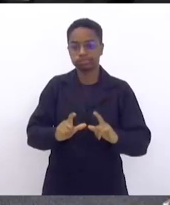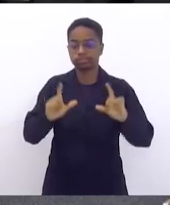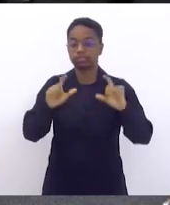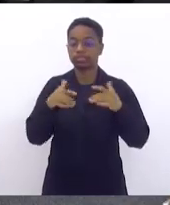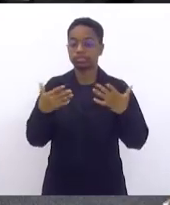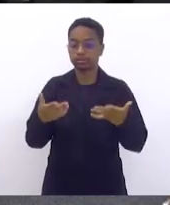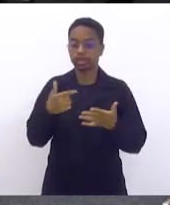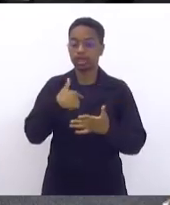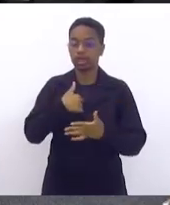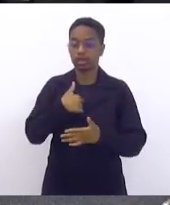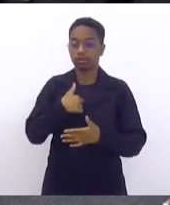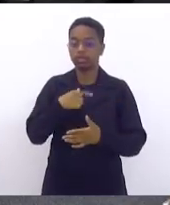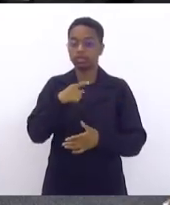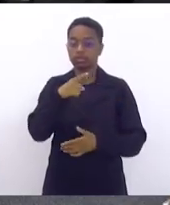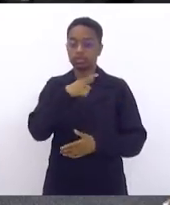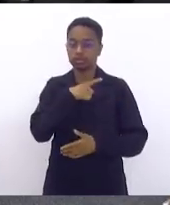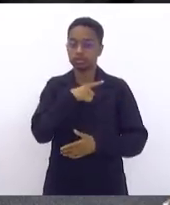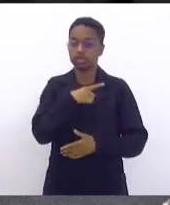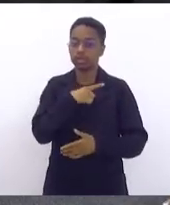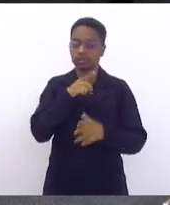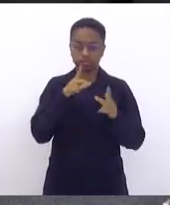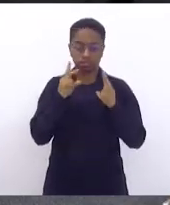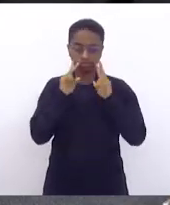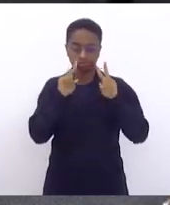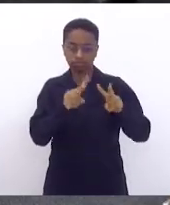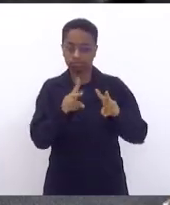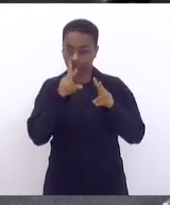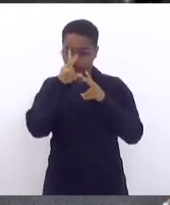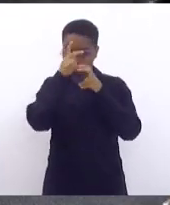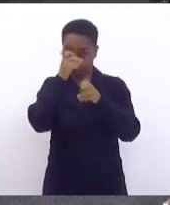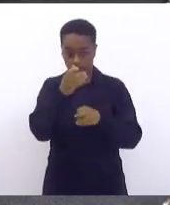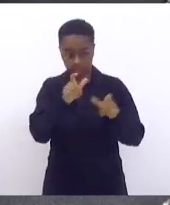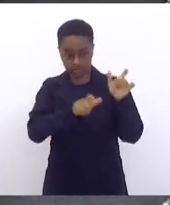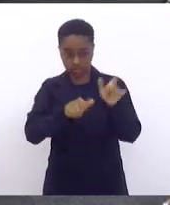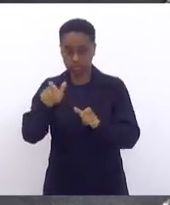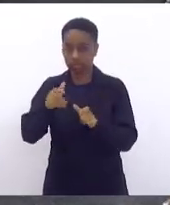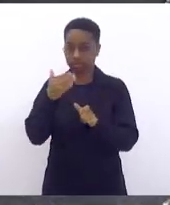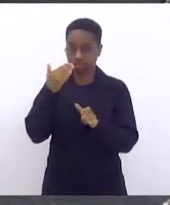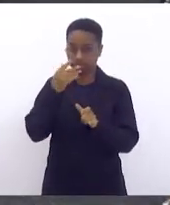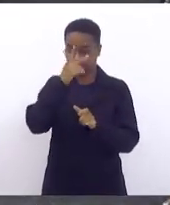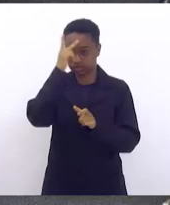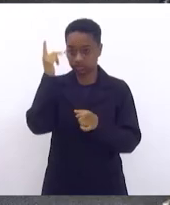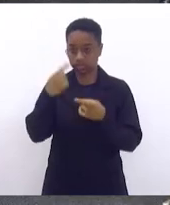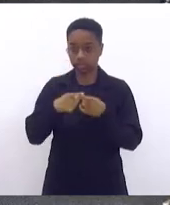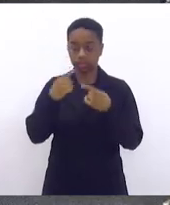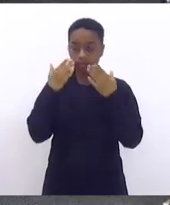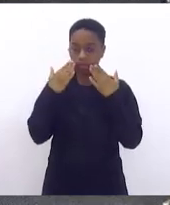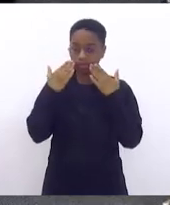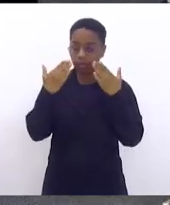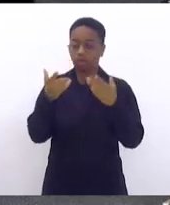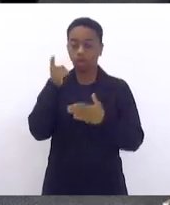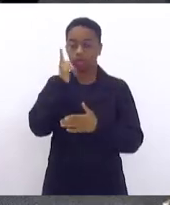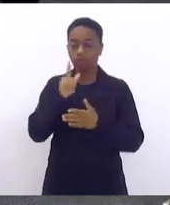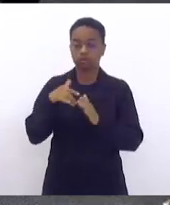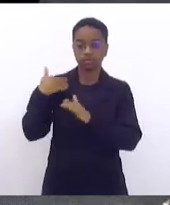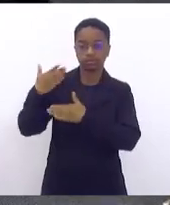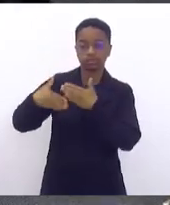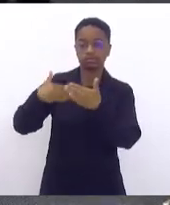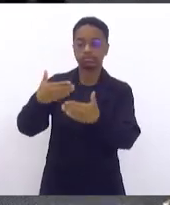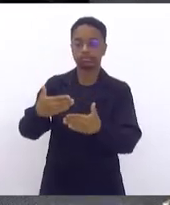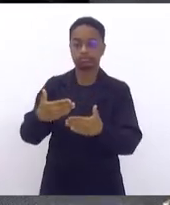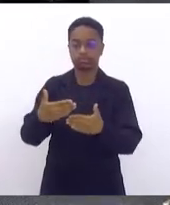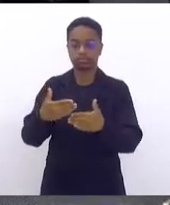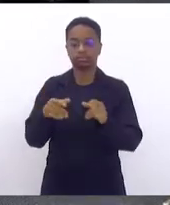um forte reconhecimento por essas pessoas que, ao se exporem, fazem avançar o processo